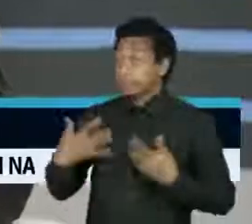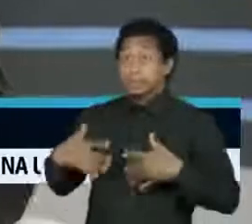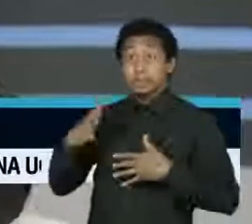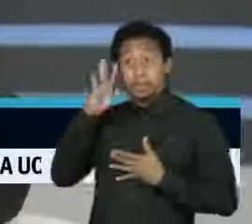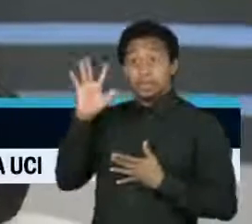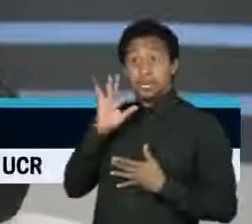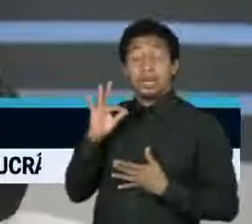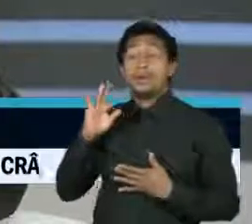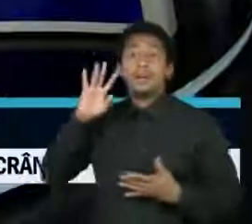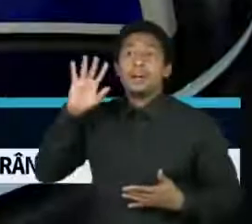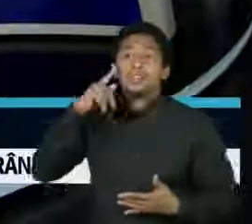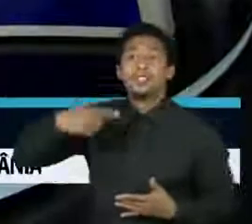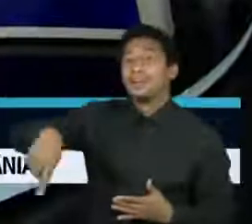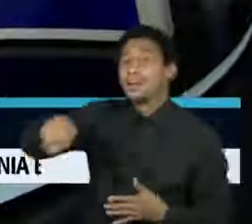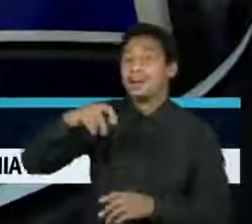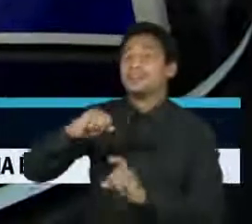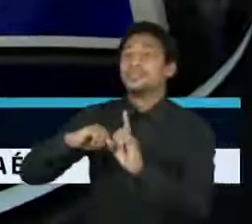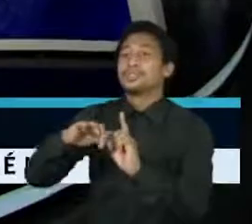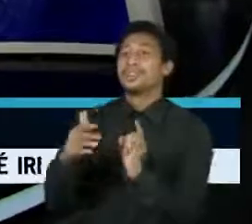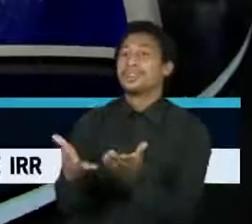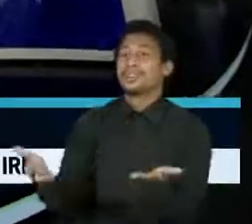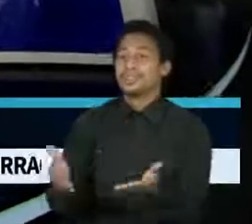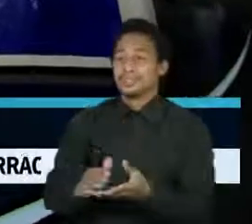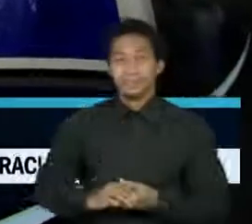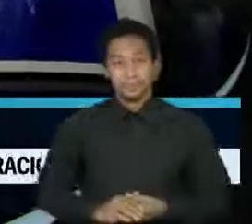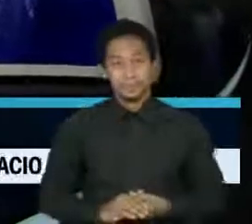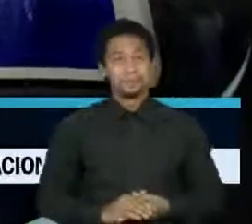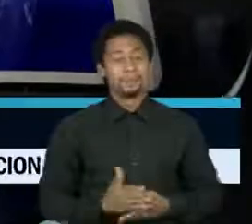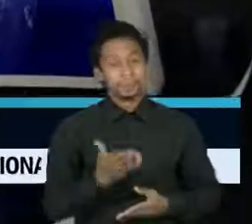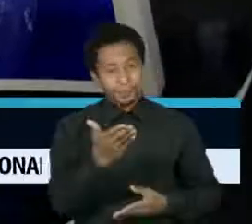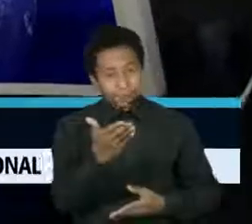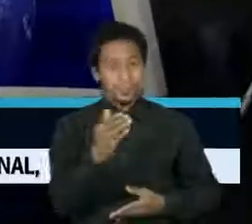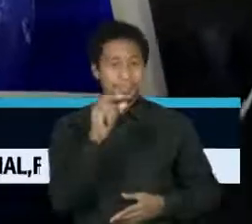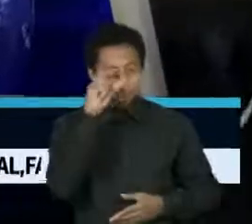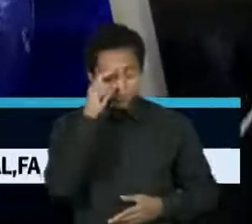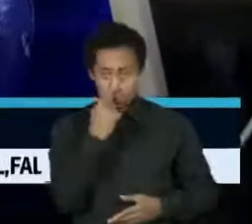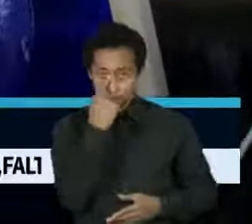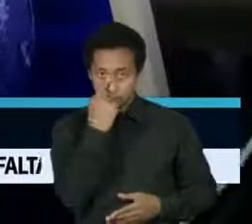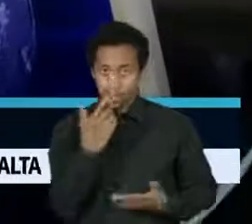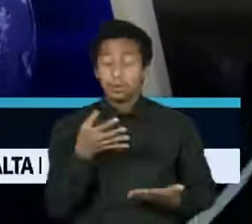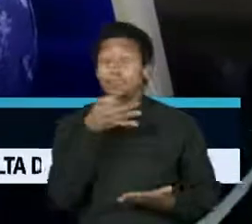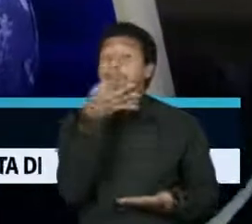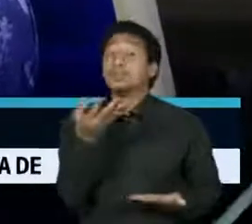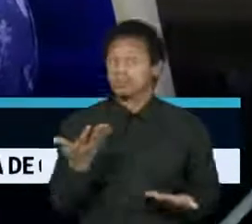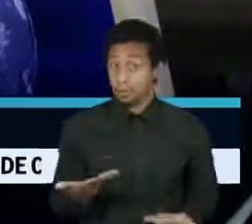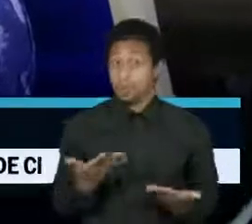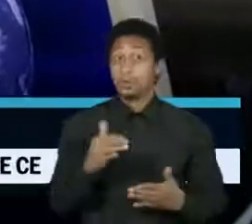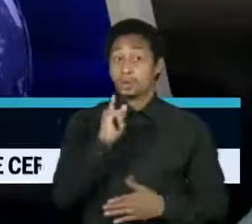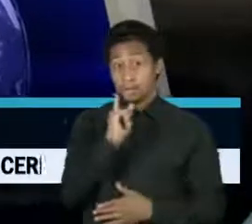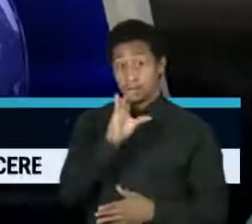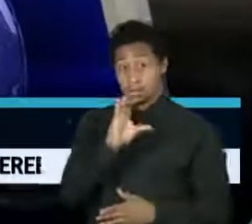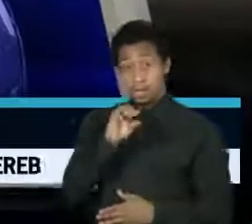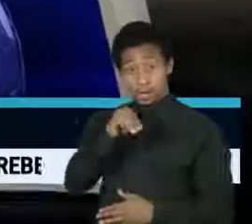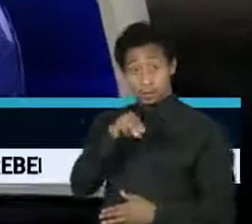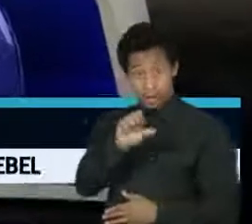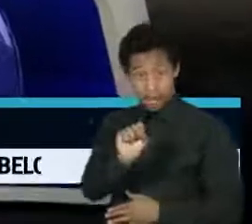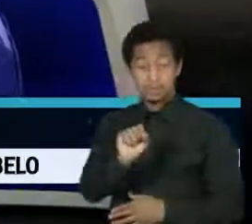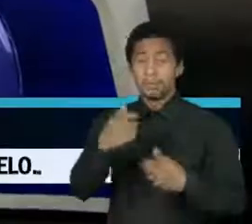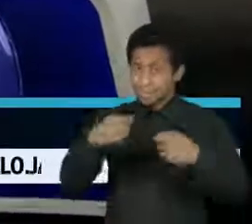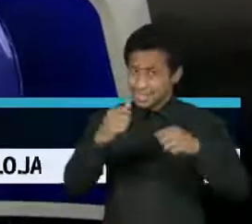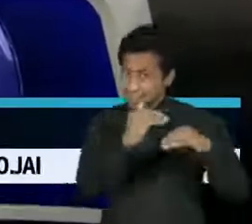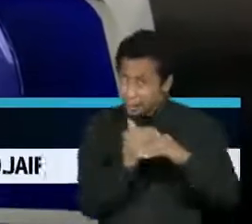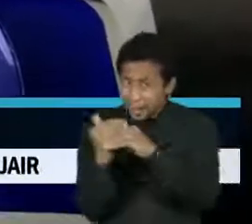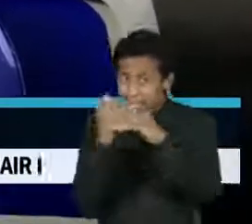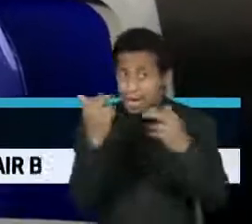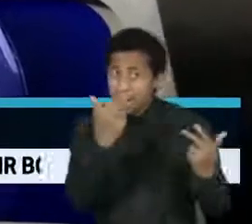Oi bom dia aí para você na sua opinião essa discussão do ICMS se deve ou não ser igual para todos os estados qual sua opinião sobre